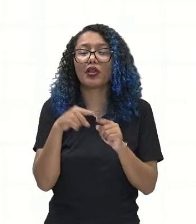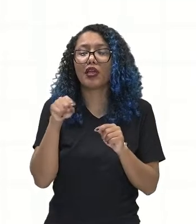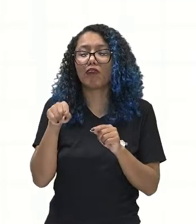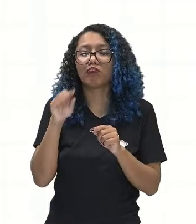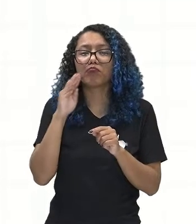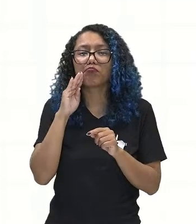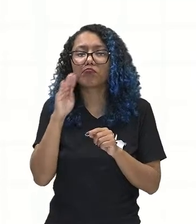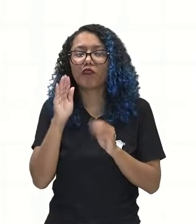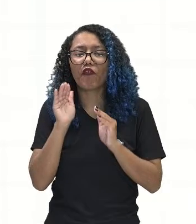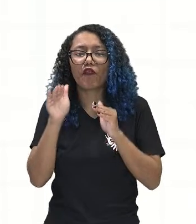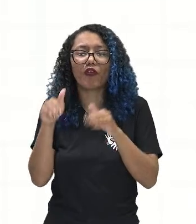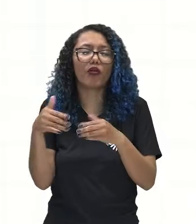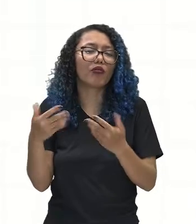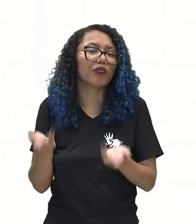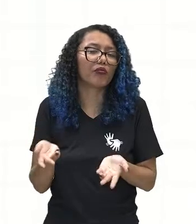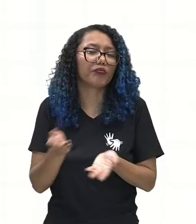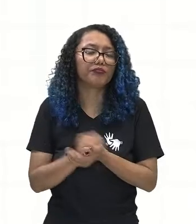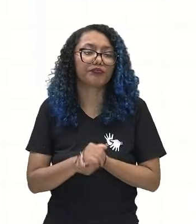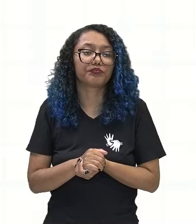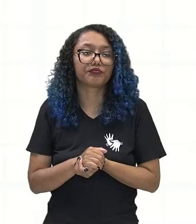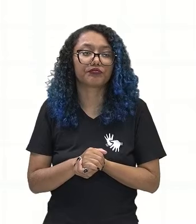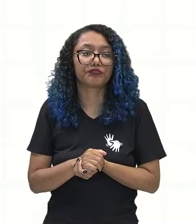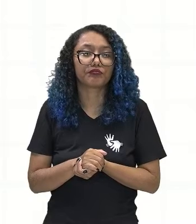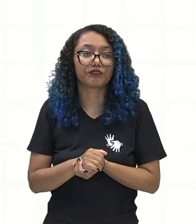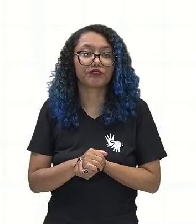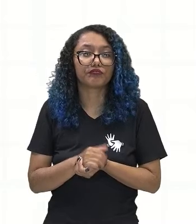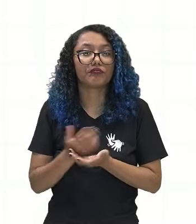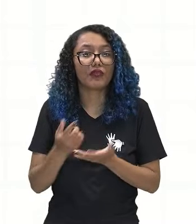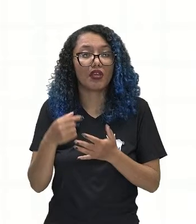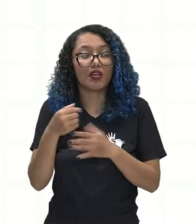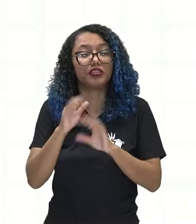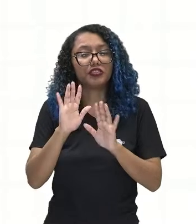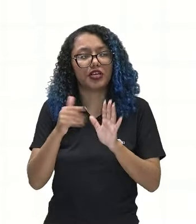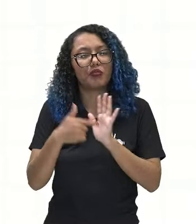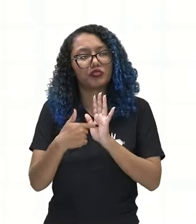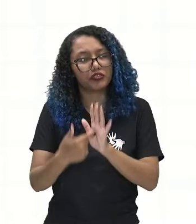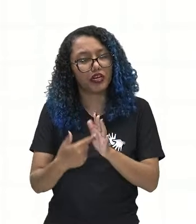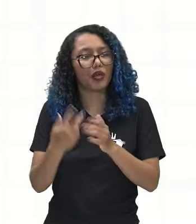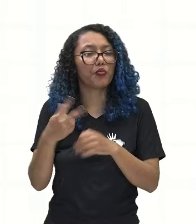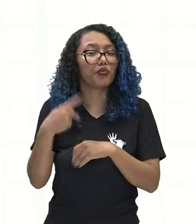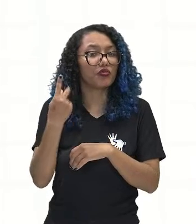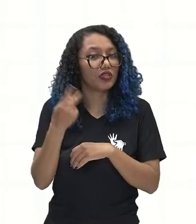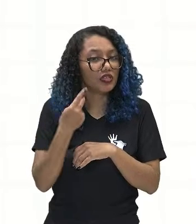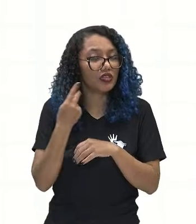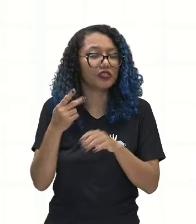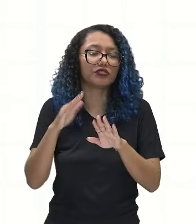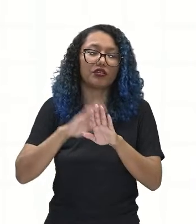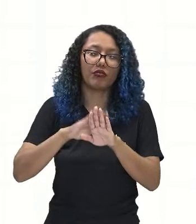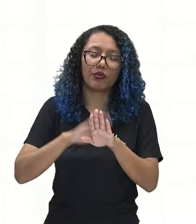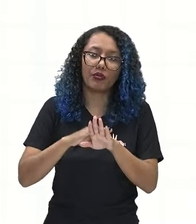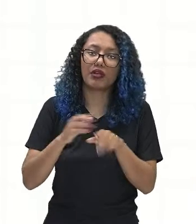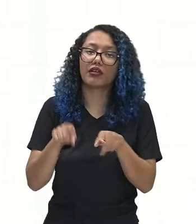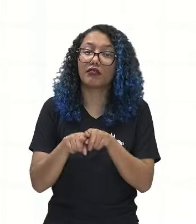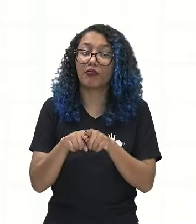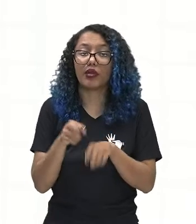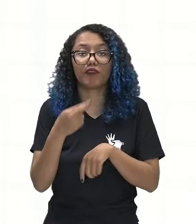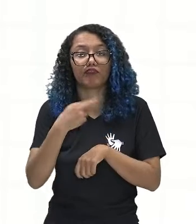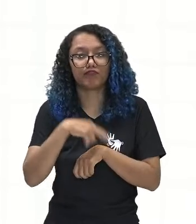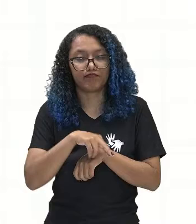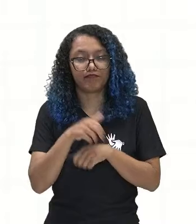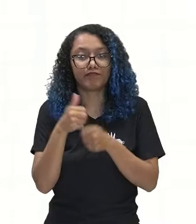está voltada para essas questões que nós já falamos para você, né? Questão política, questão ideológica, questão